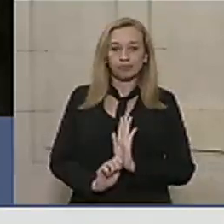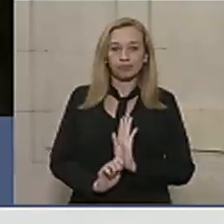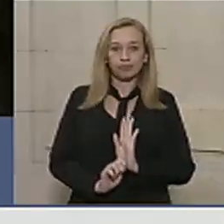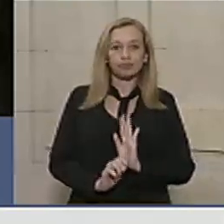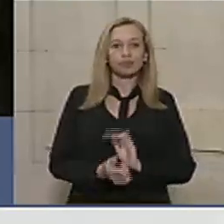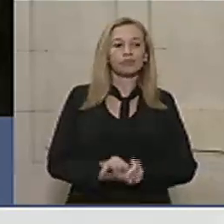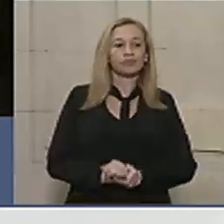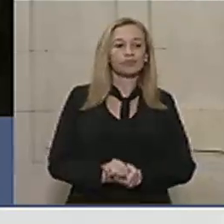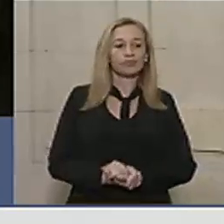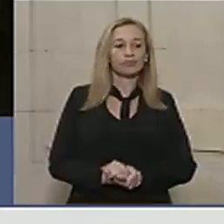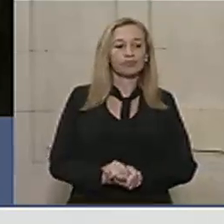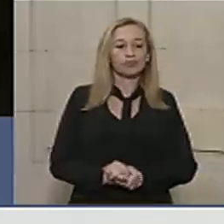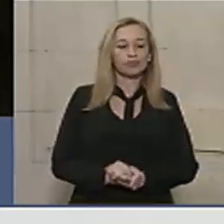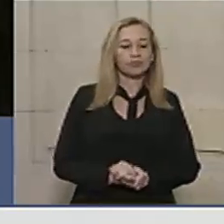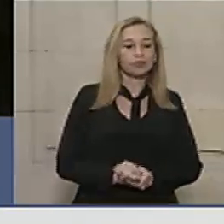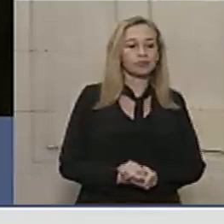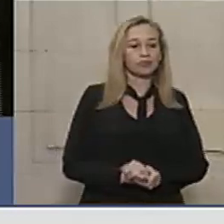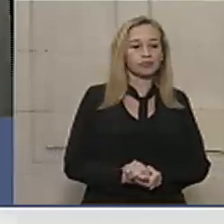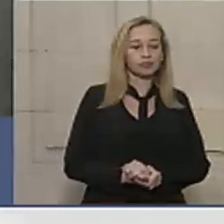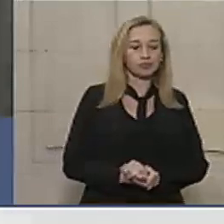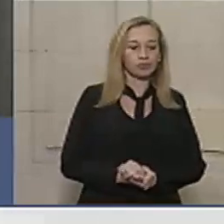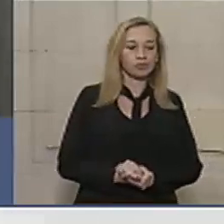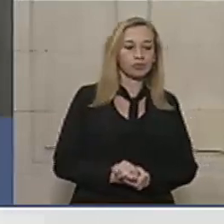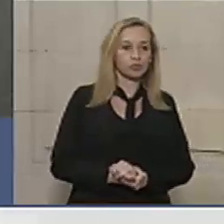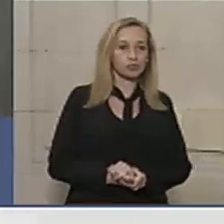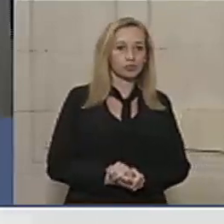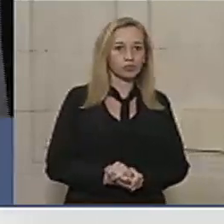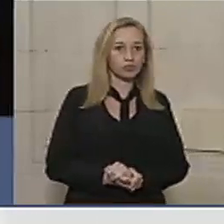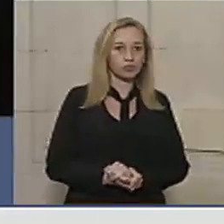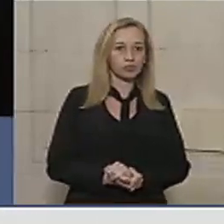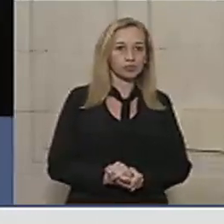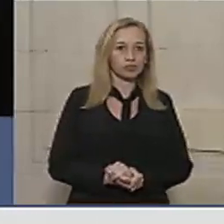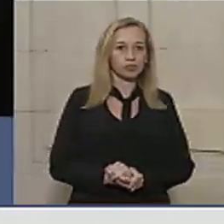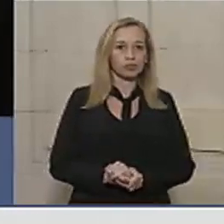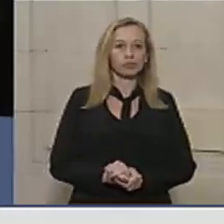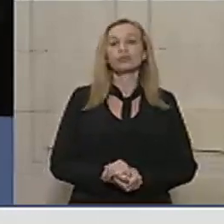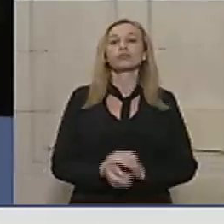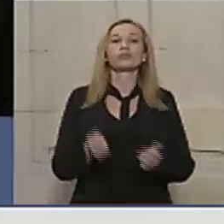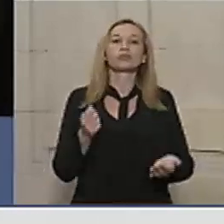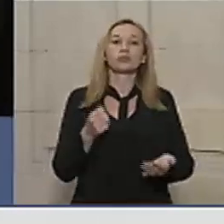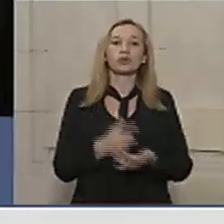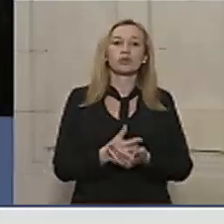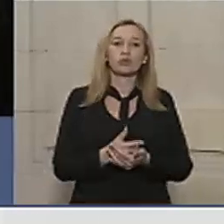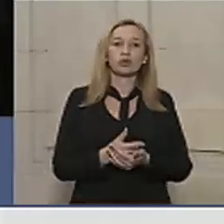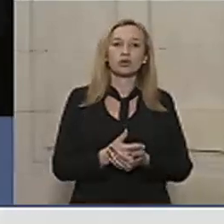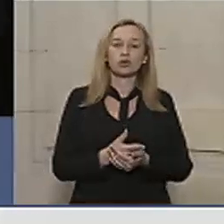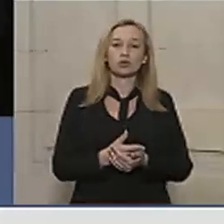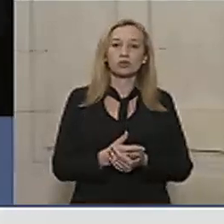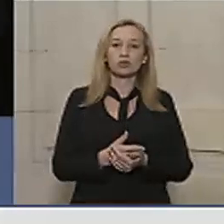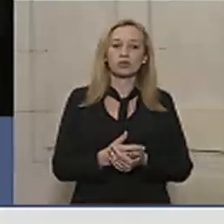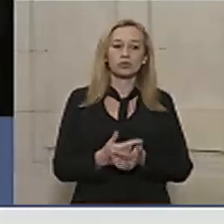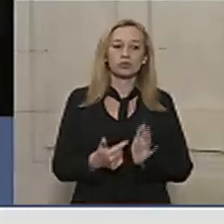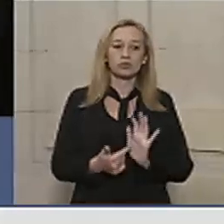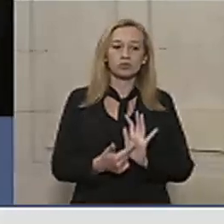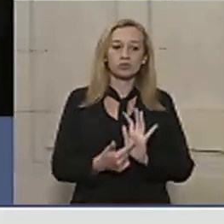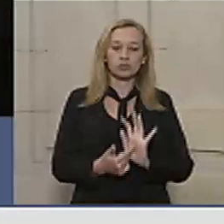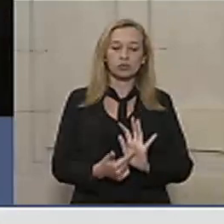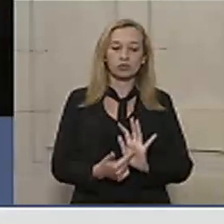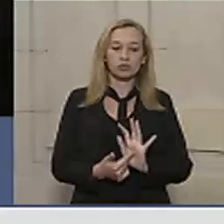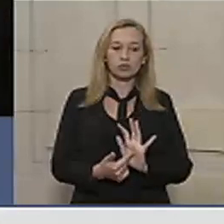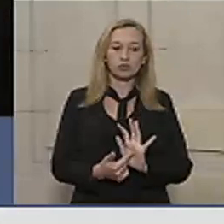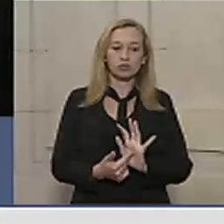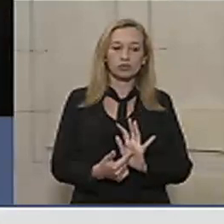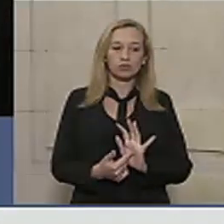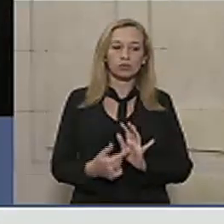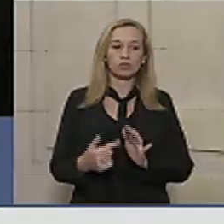Os recursos oriundos de pagamento de outorga previstos em contratos de concessão para a